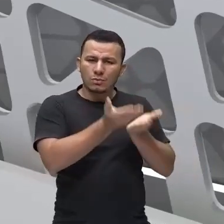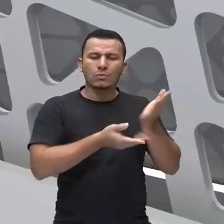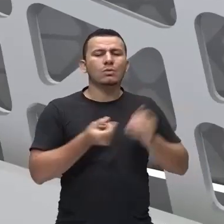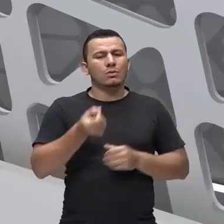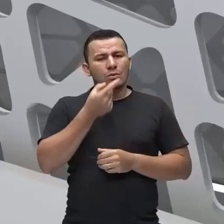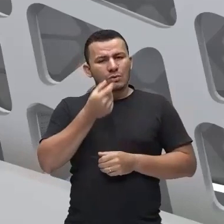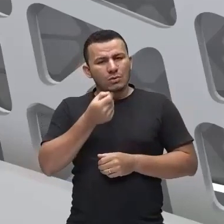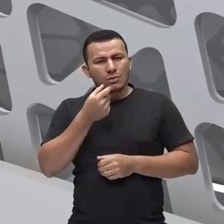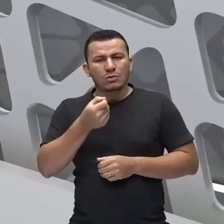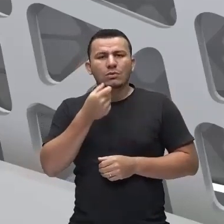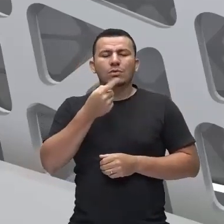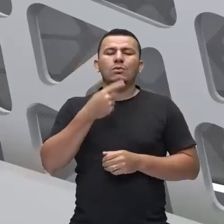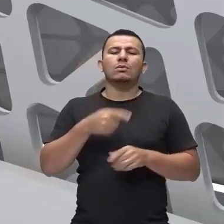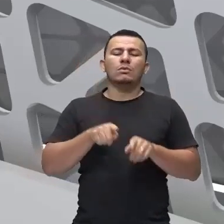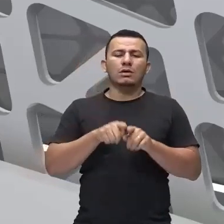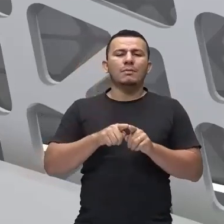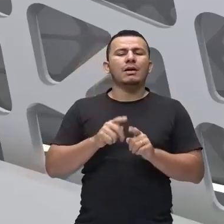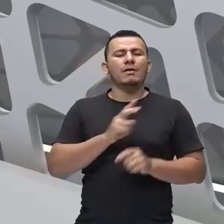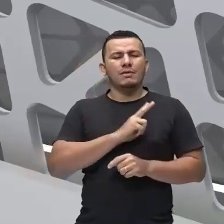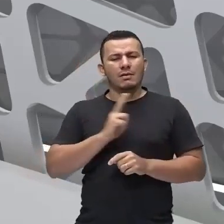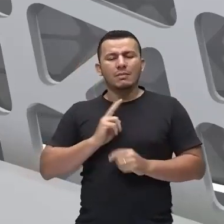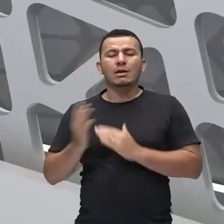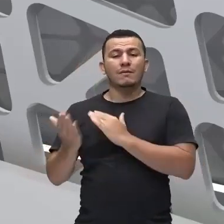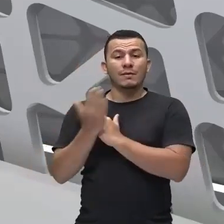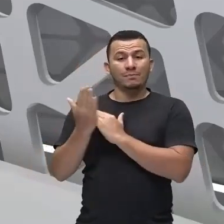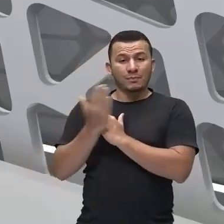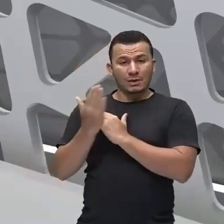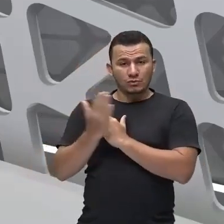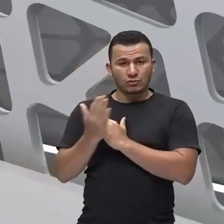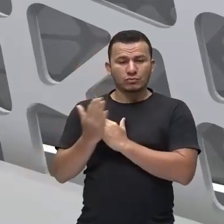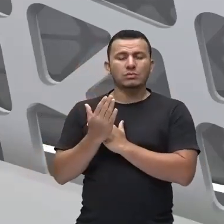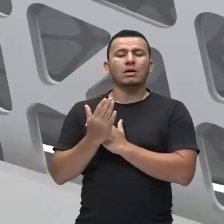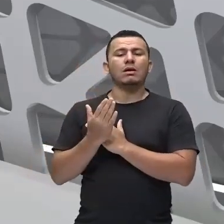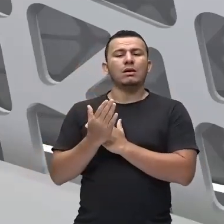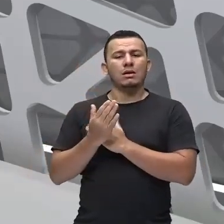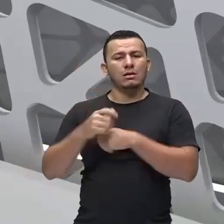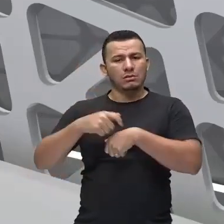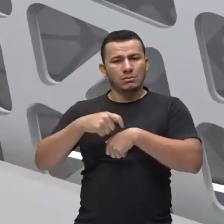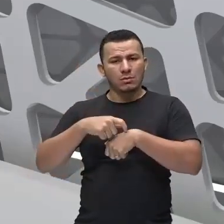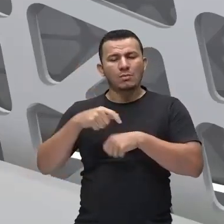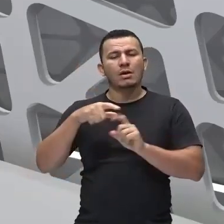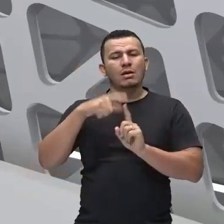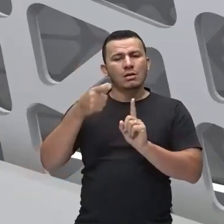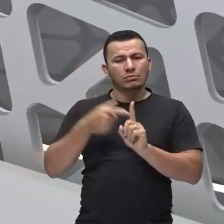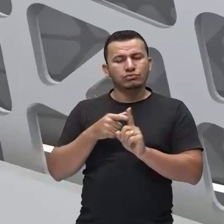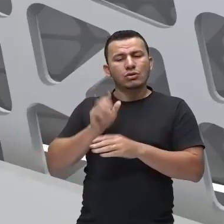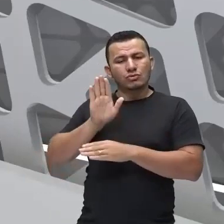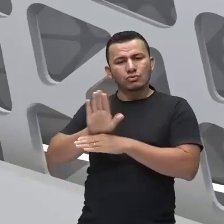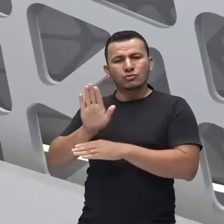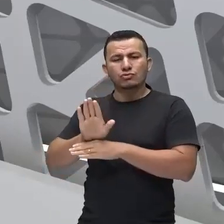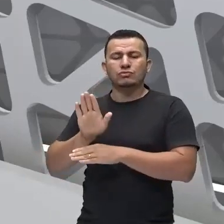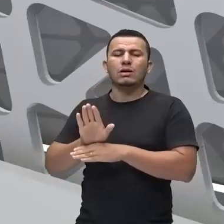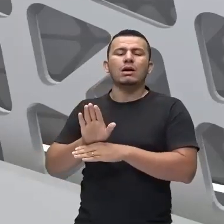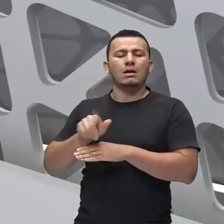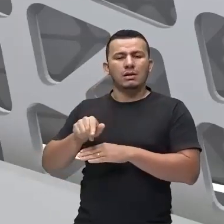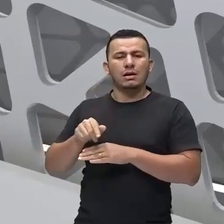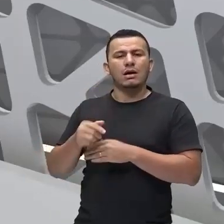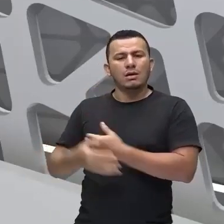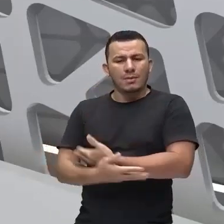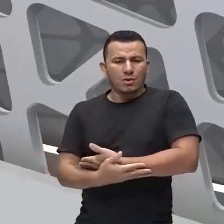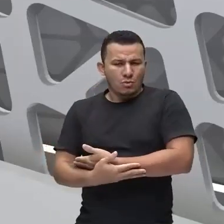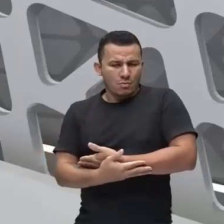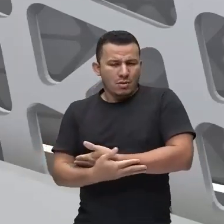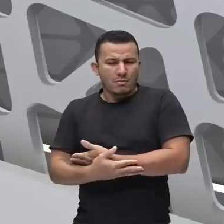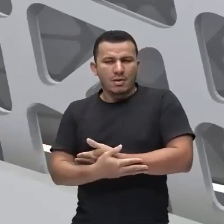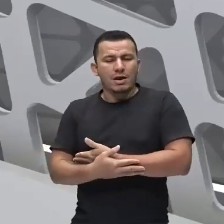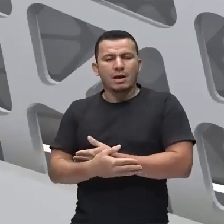com medicamentos, com suplementos que vão auxiliar aí essa formação do tubo neural, que é nessa fase